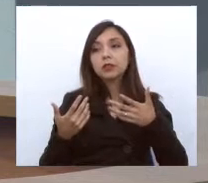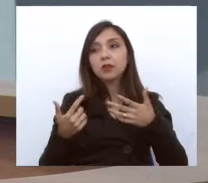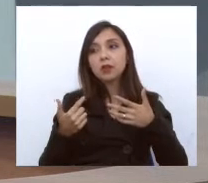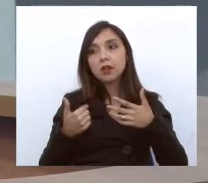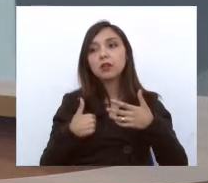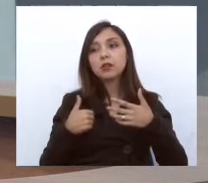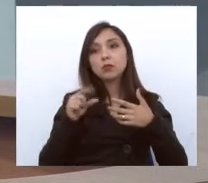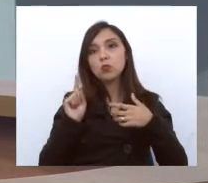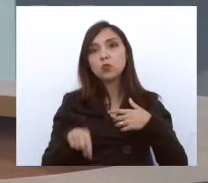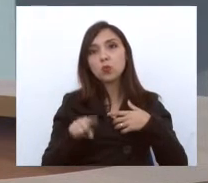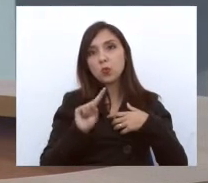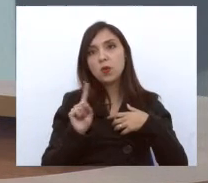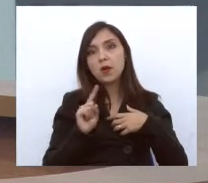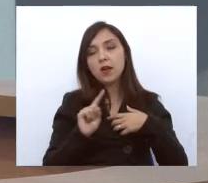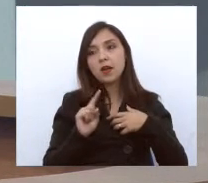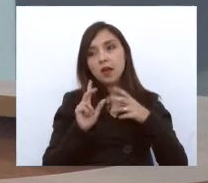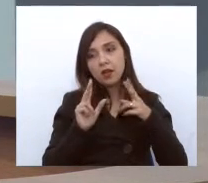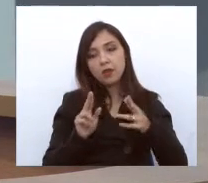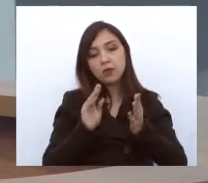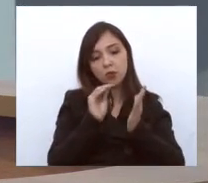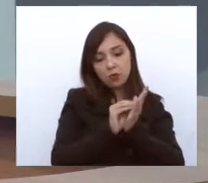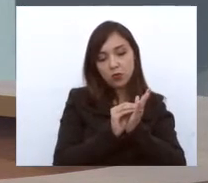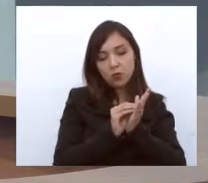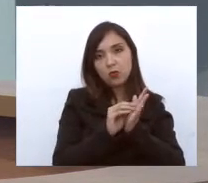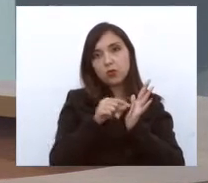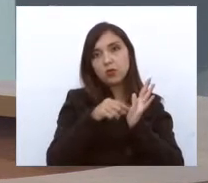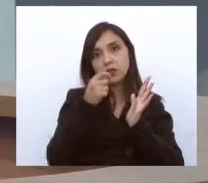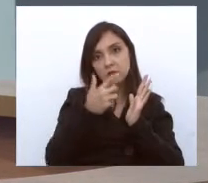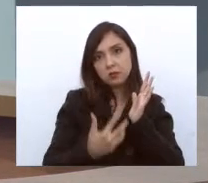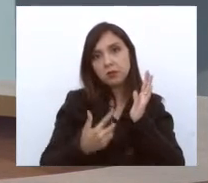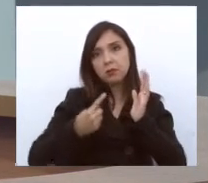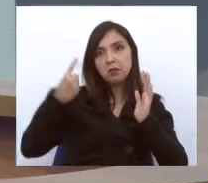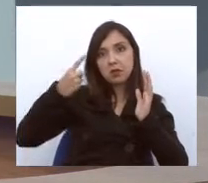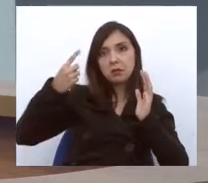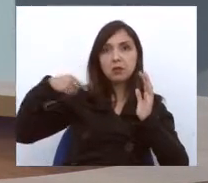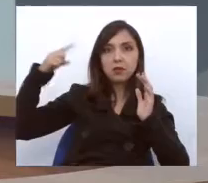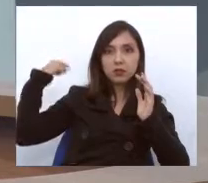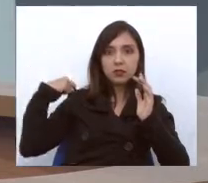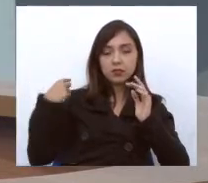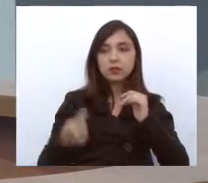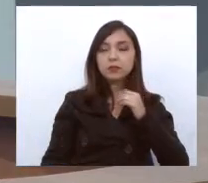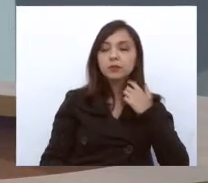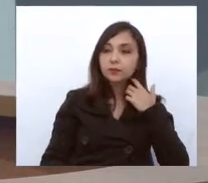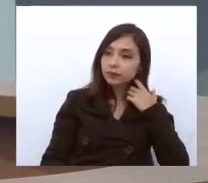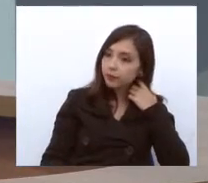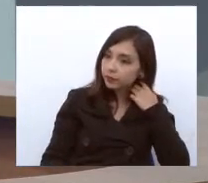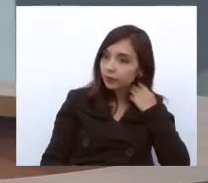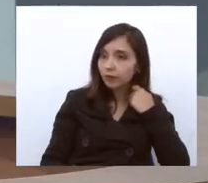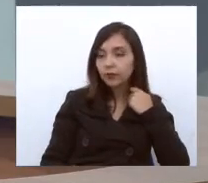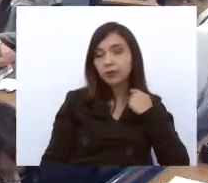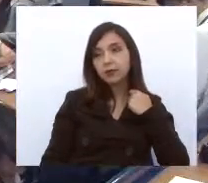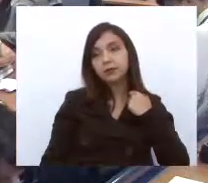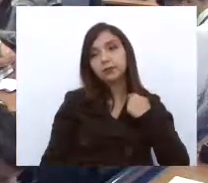não é da forma colocada dizendo que prevalece a lei anterior.